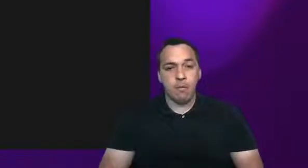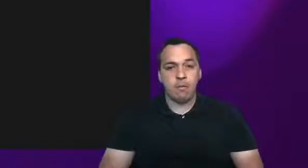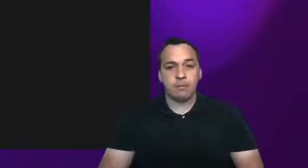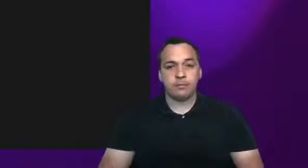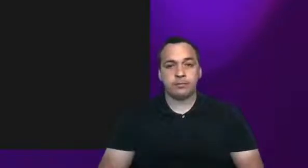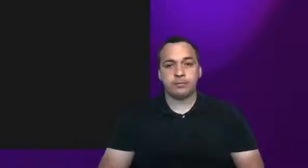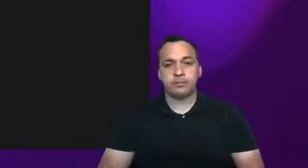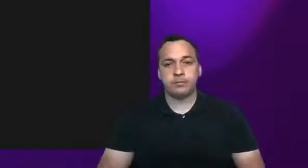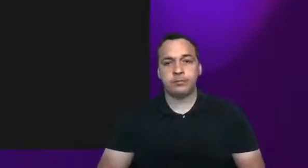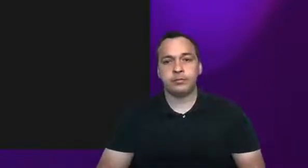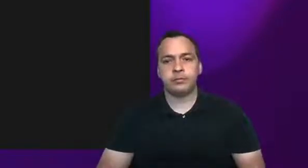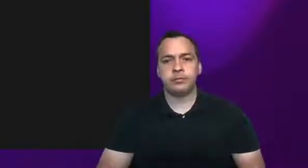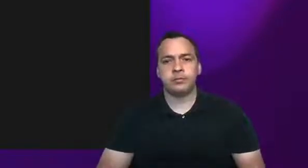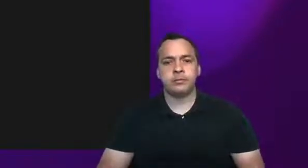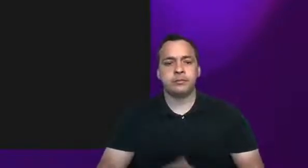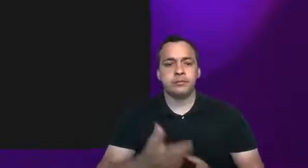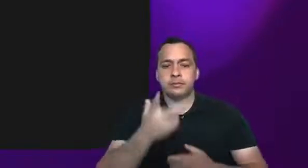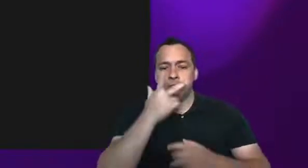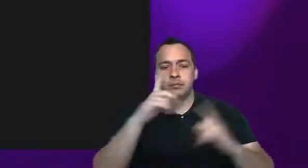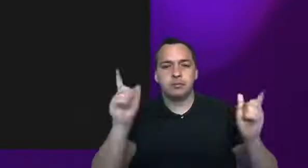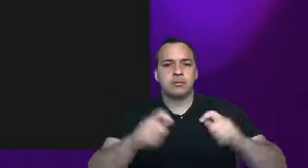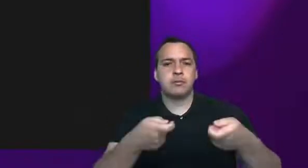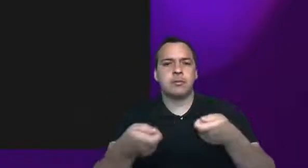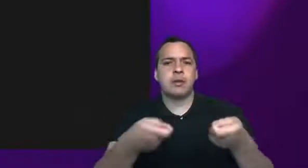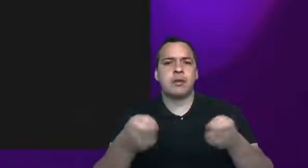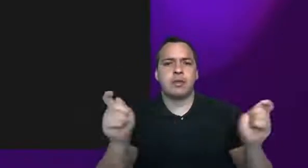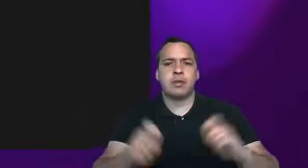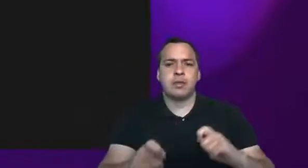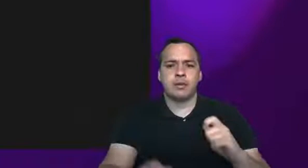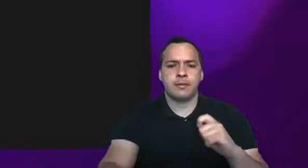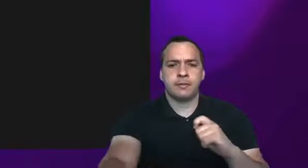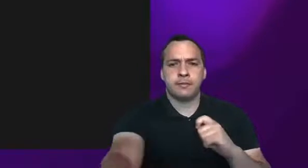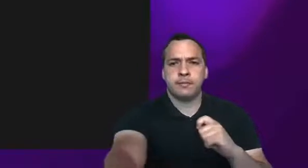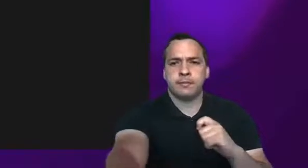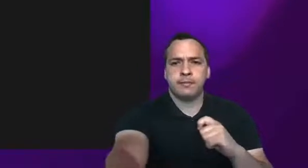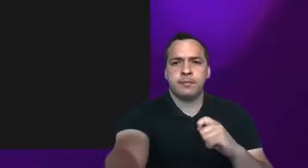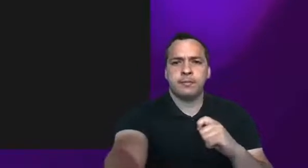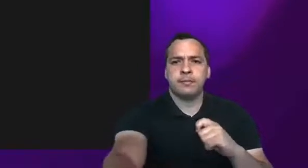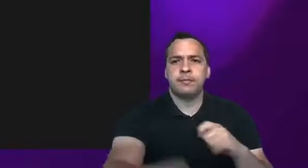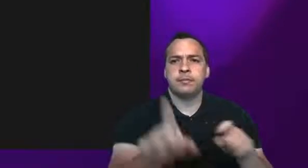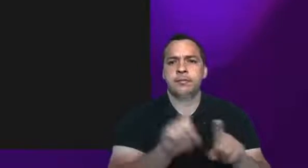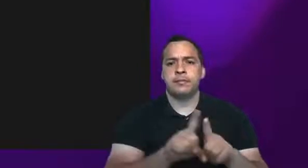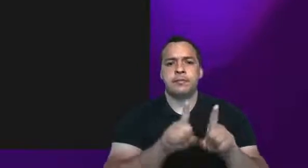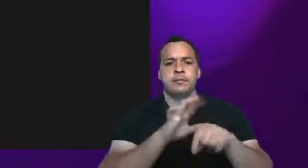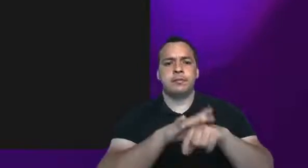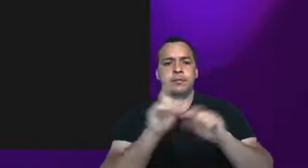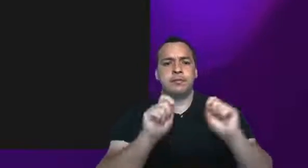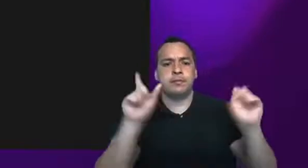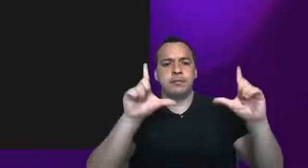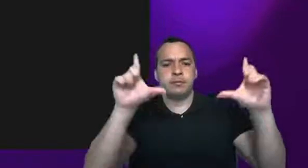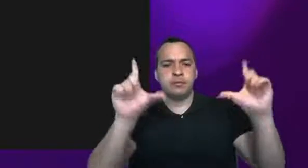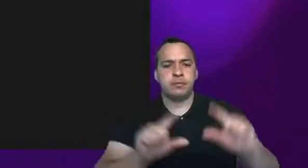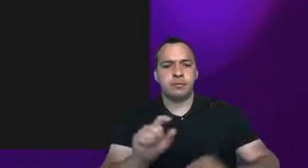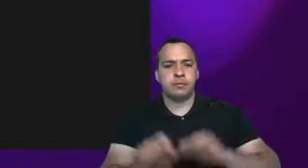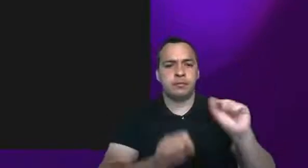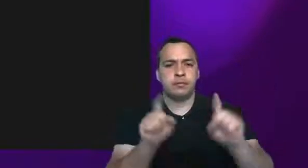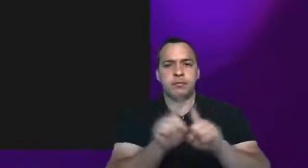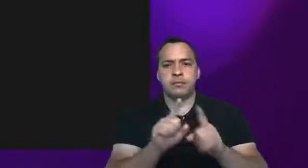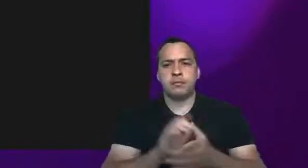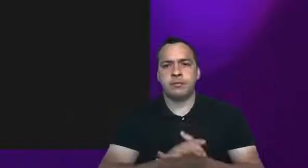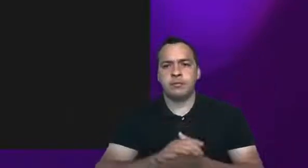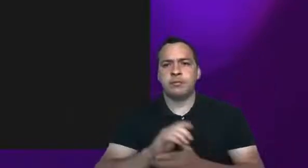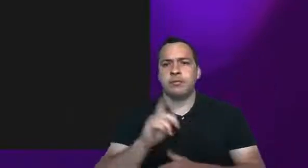boa possibilidade de controle de doença e mesmo regressão com os protocolos na